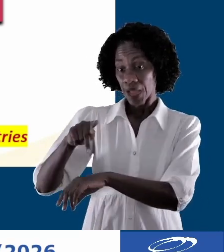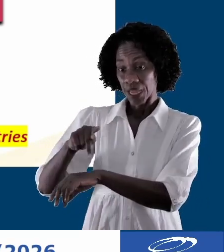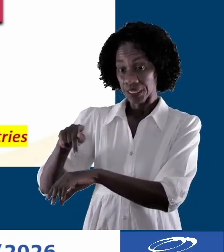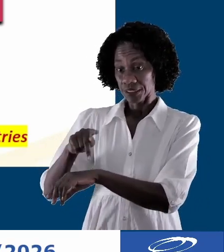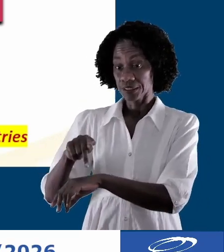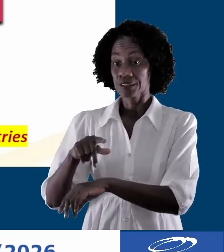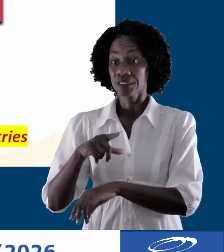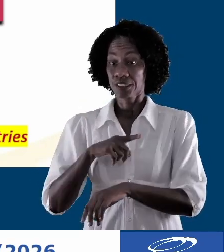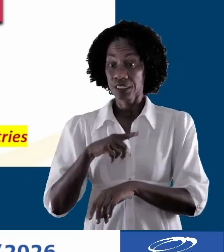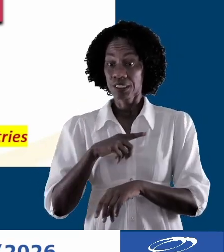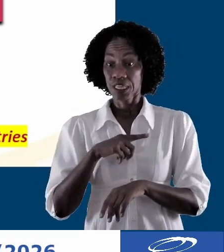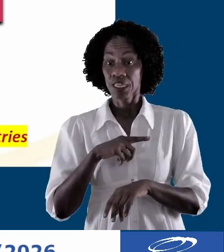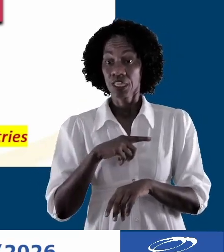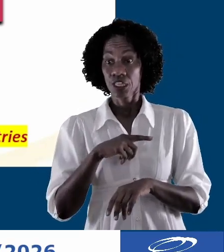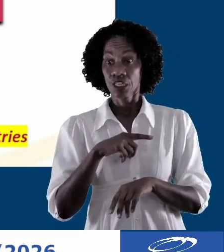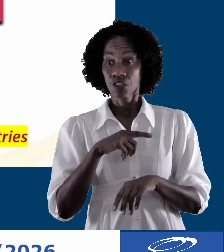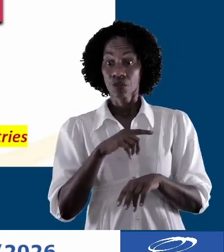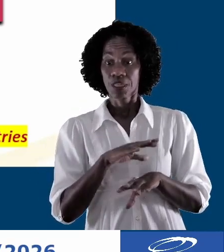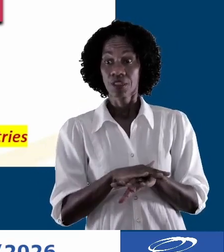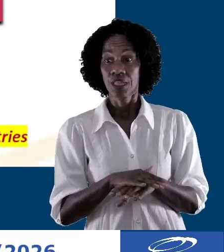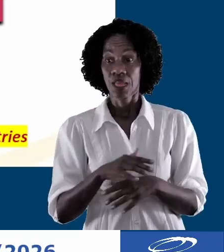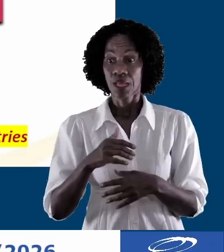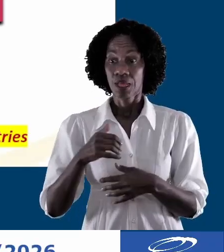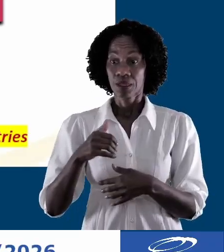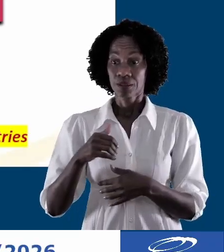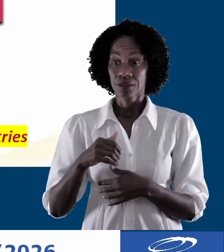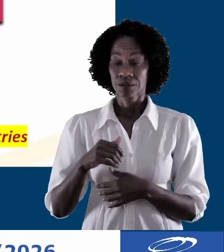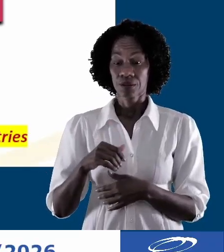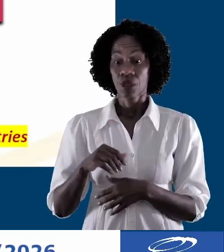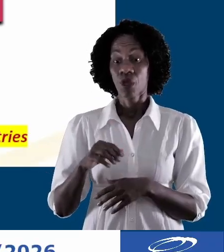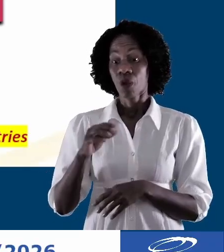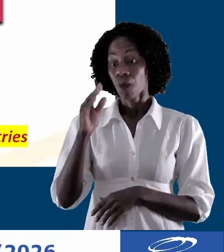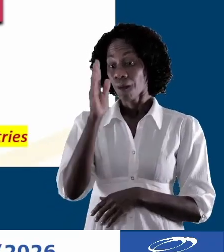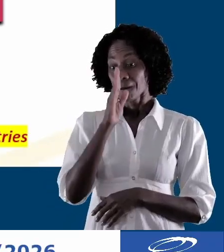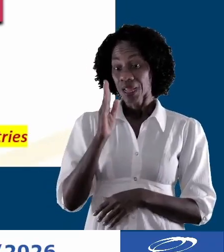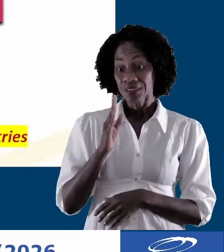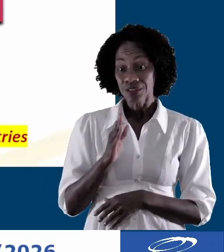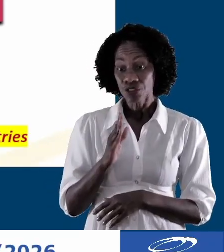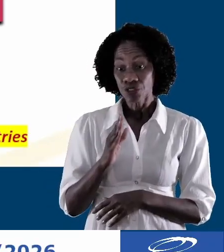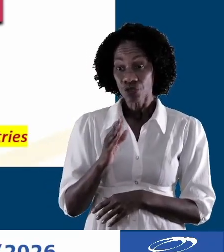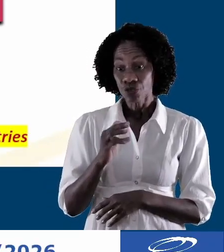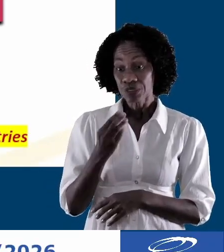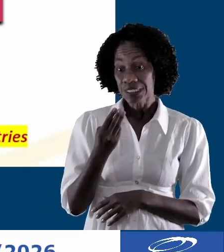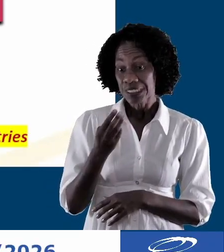concentrado no Sudeste Asiático e na África, mas o Brasil está entre os 30 países com maior taxa de tuberculose.